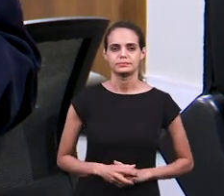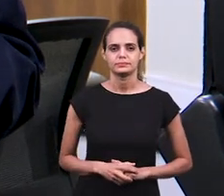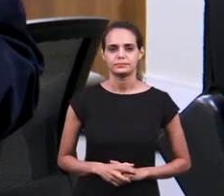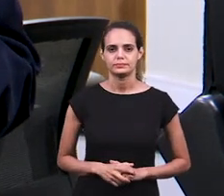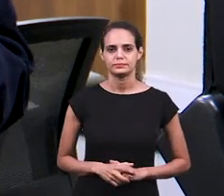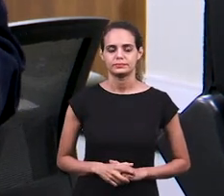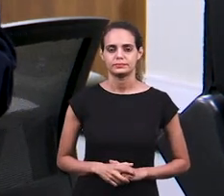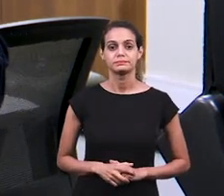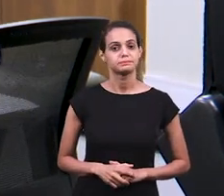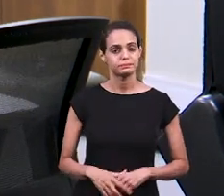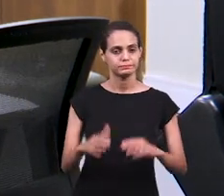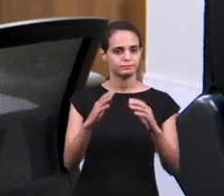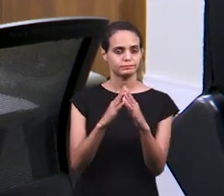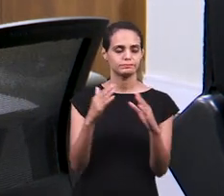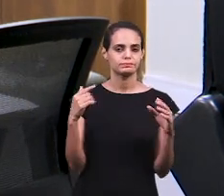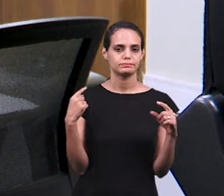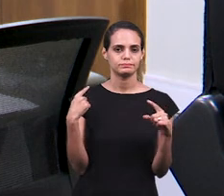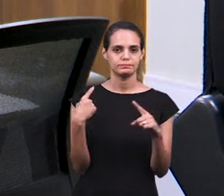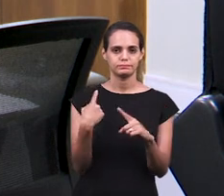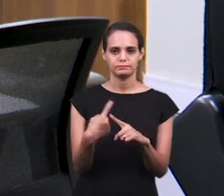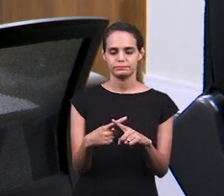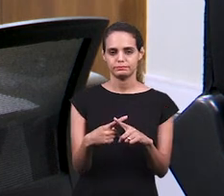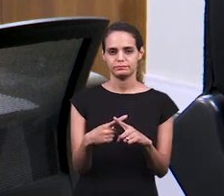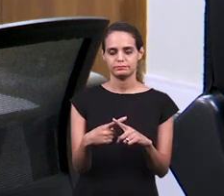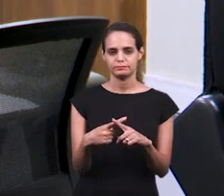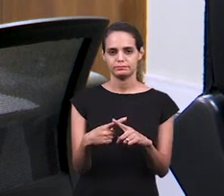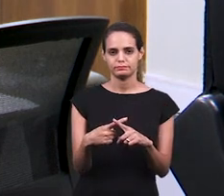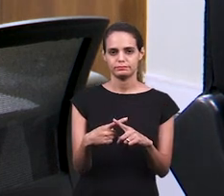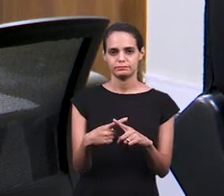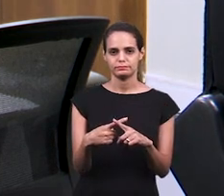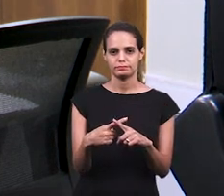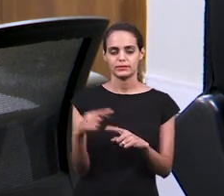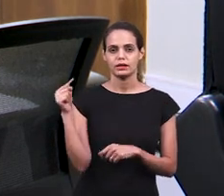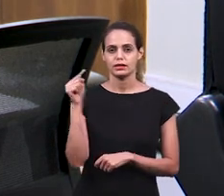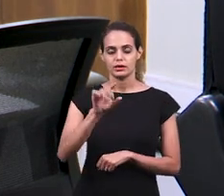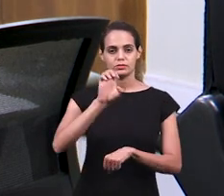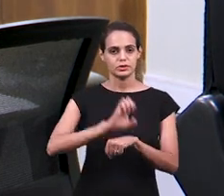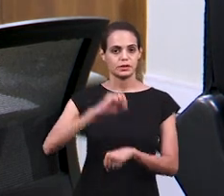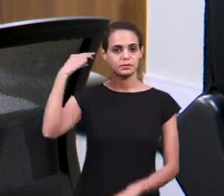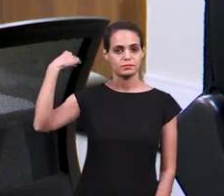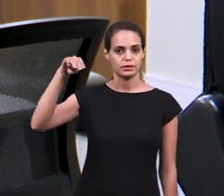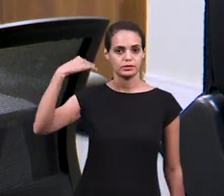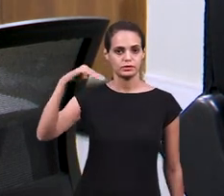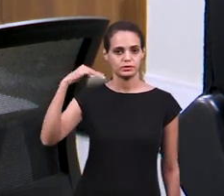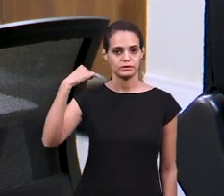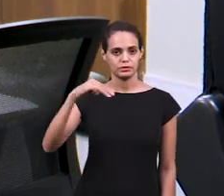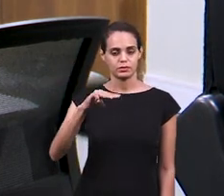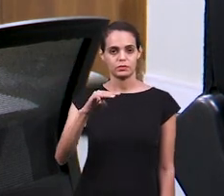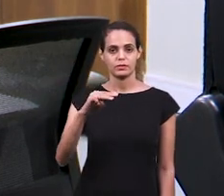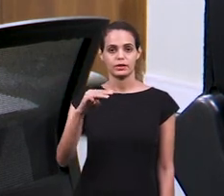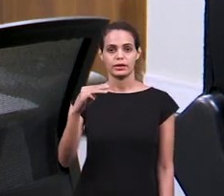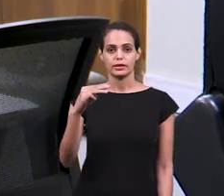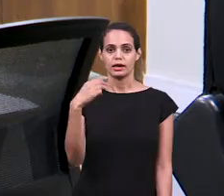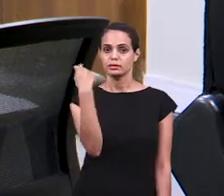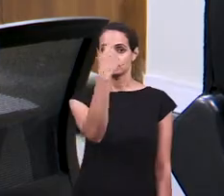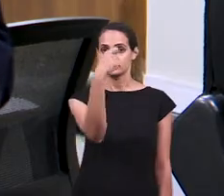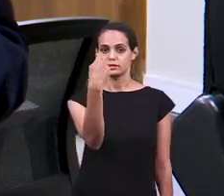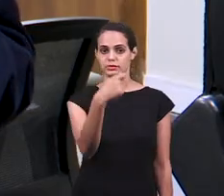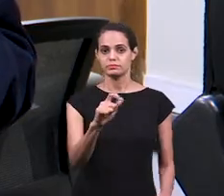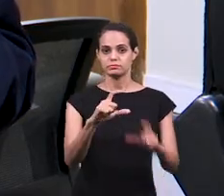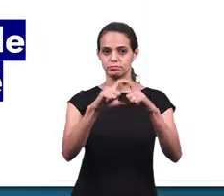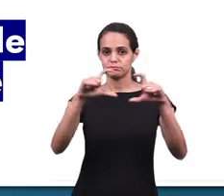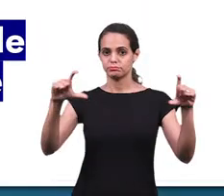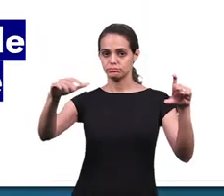Clemente. Ela é de uma das nossas igrejas ali de Porto Franco, lá no estado do Maranhão. E ela escreveu dizendo